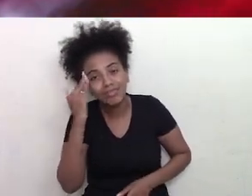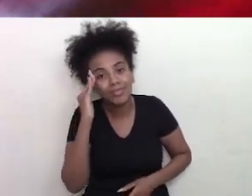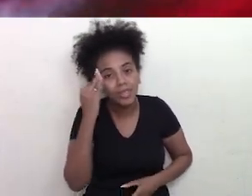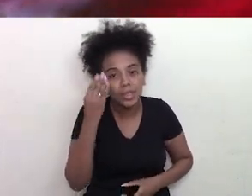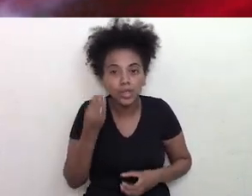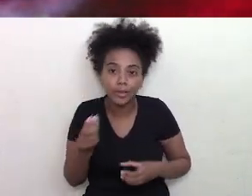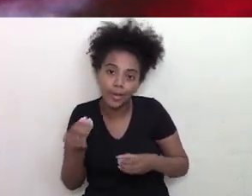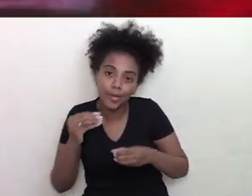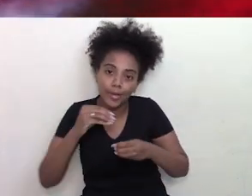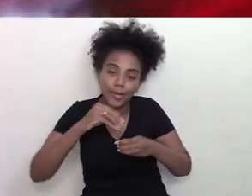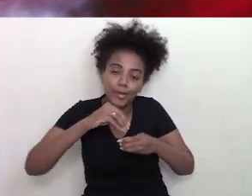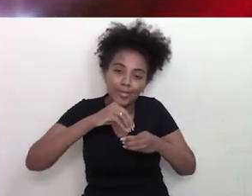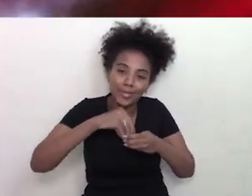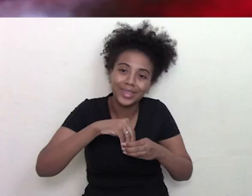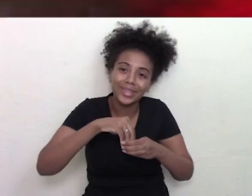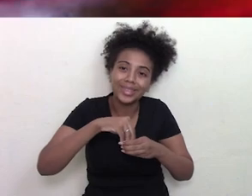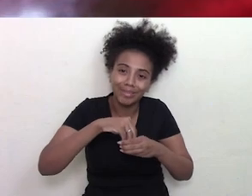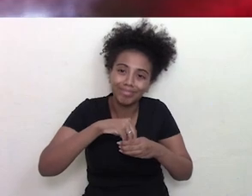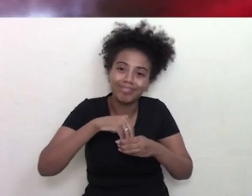saber. Pra te